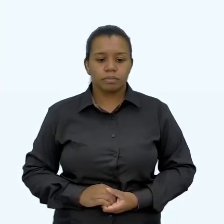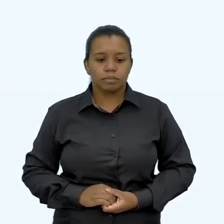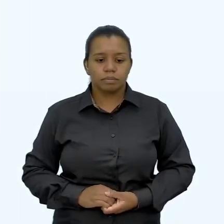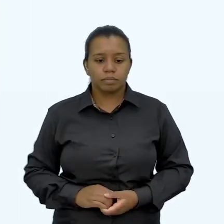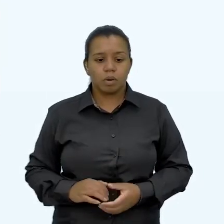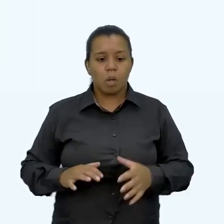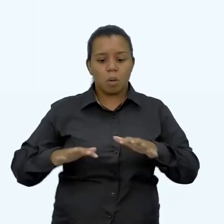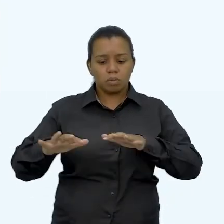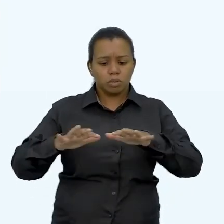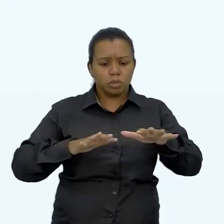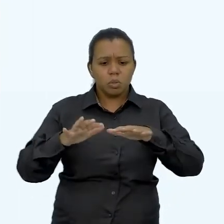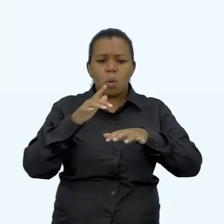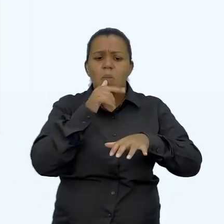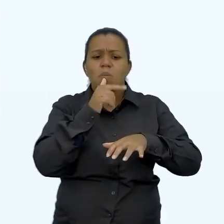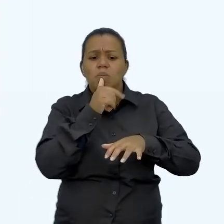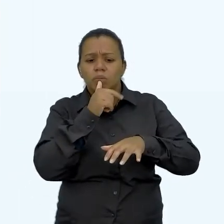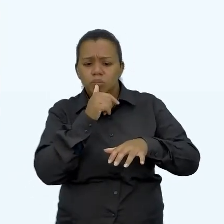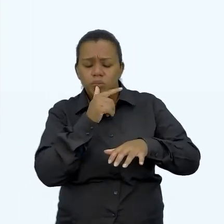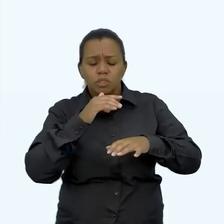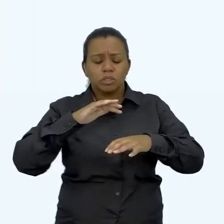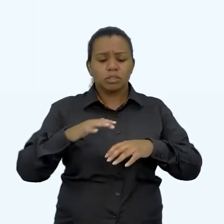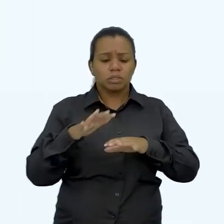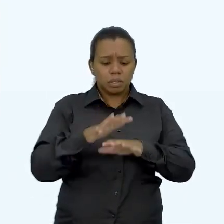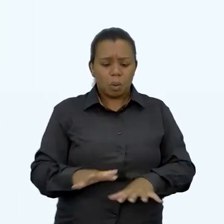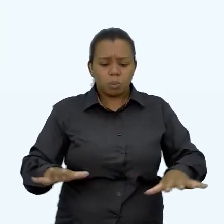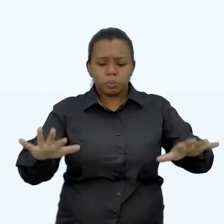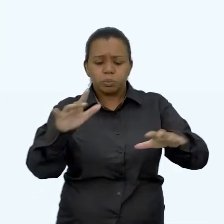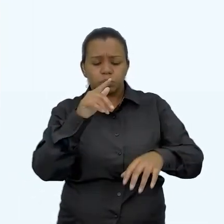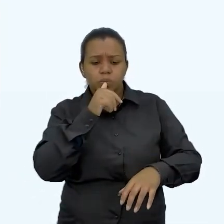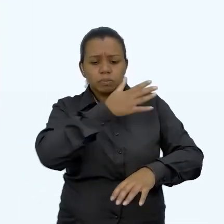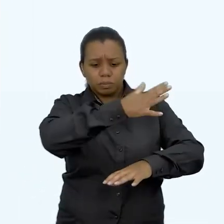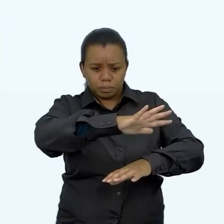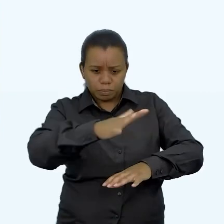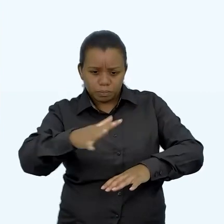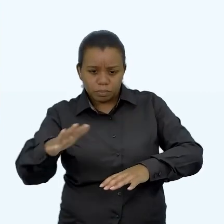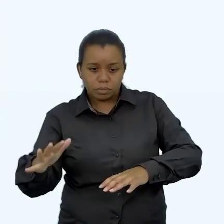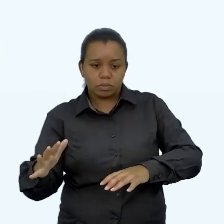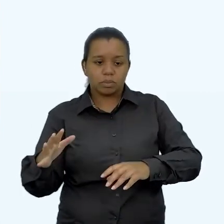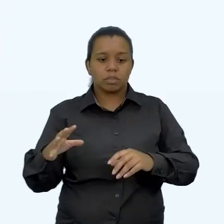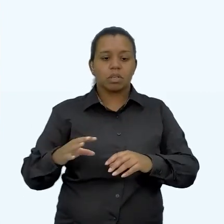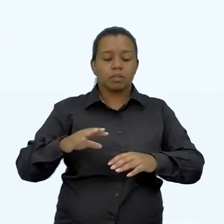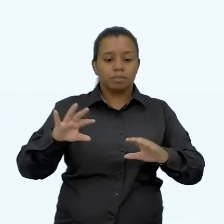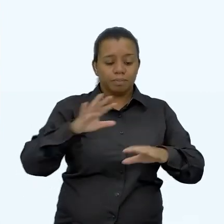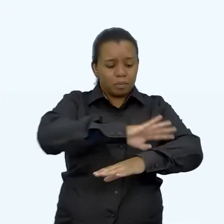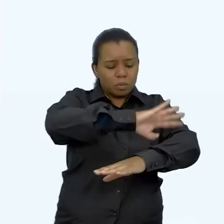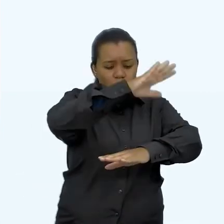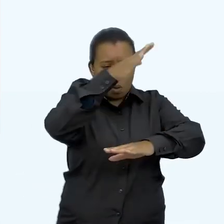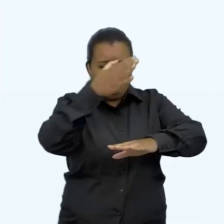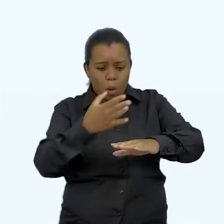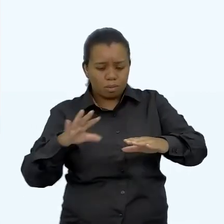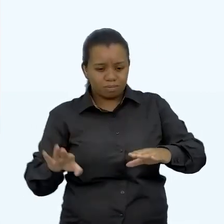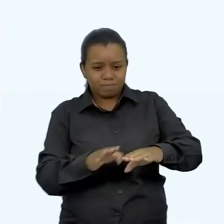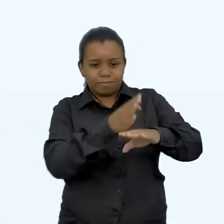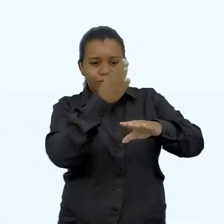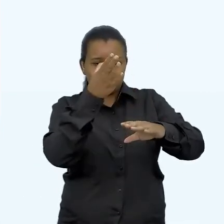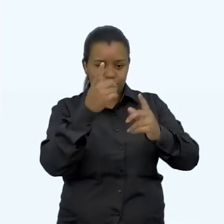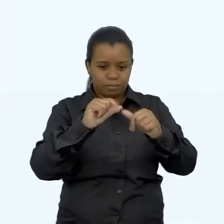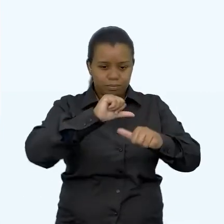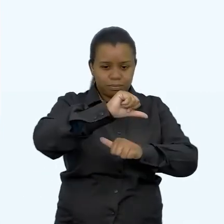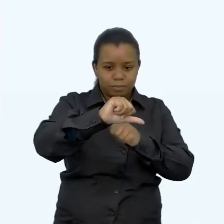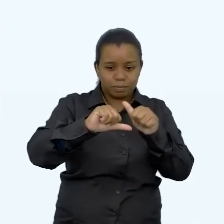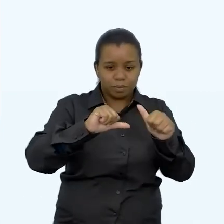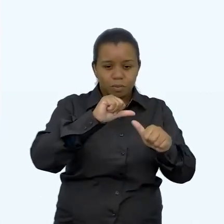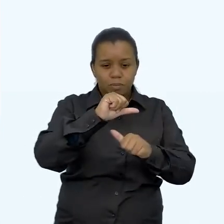O movimento das águas nos oceanos causa fragmentação nos maciços rochosos, contribuindo para a formação